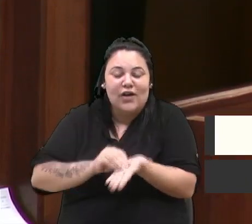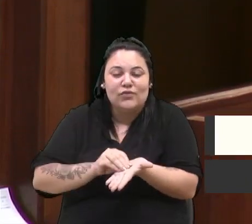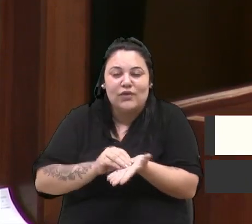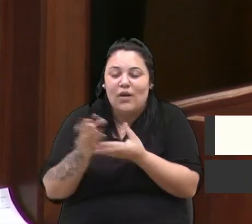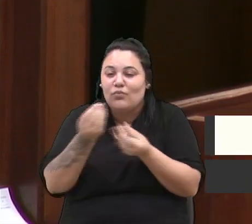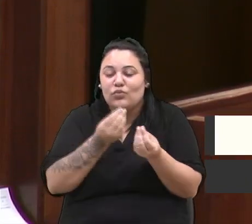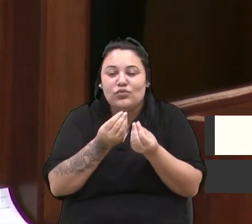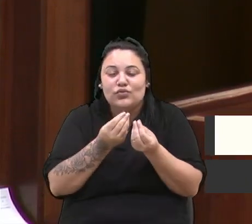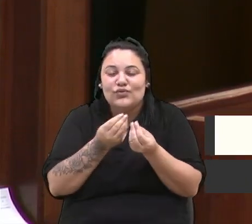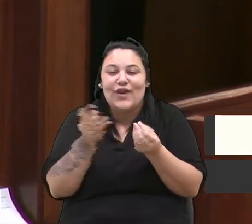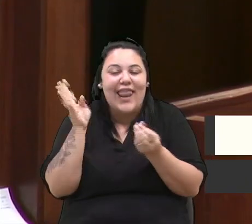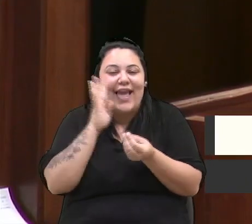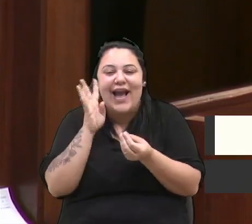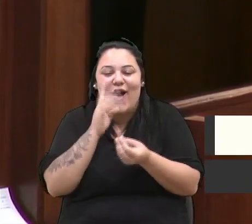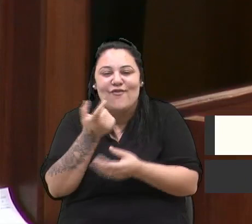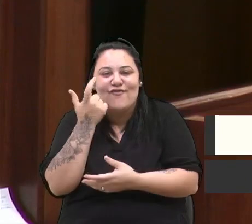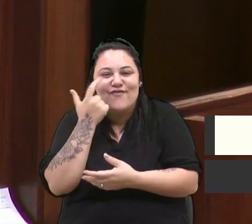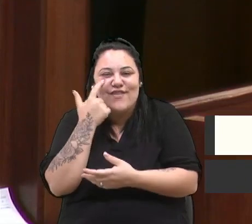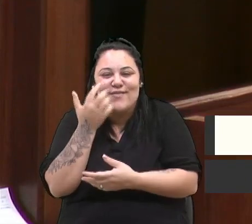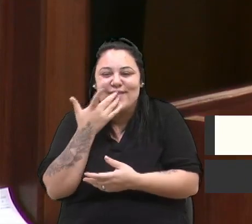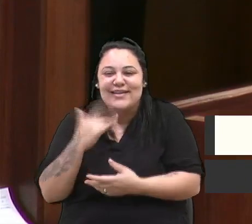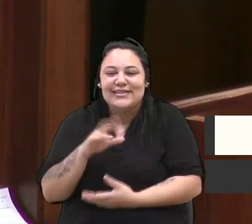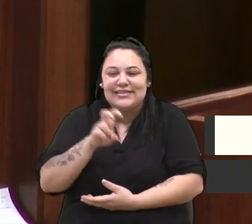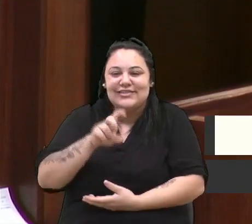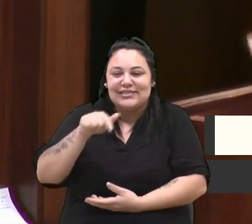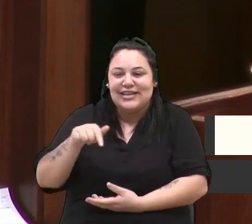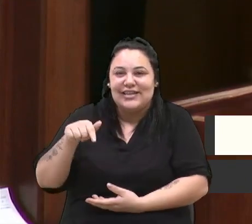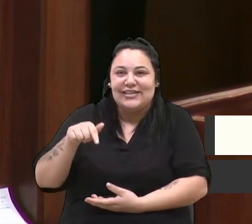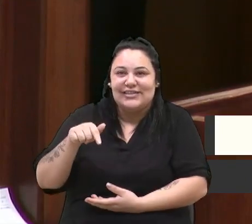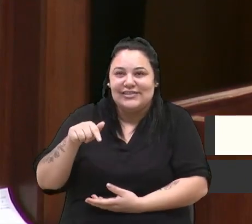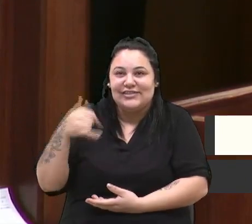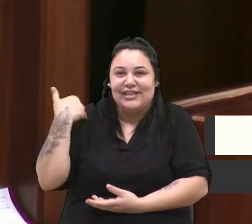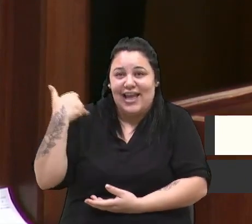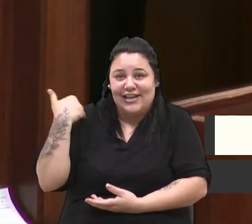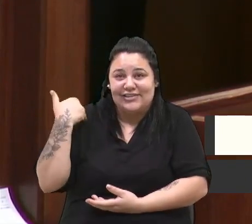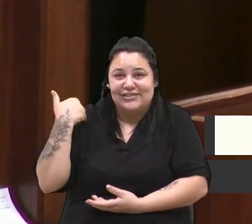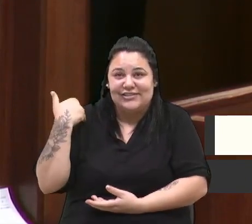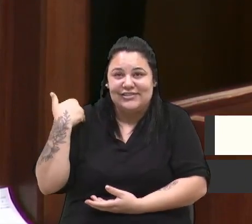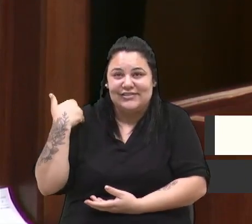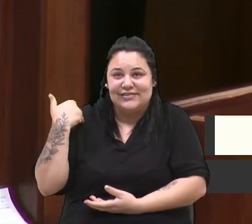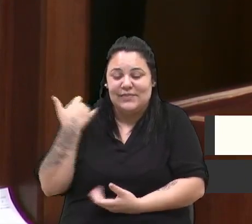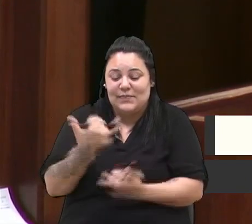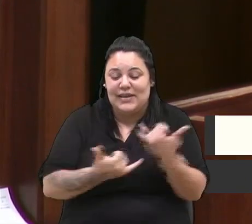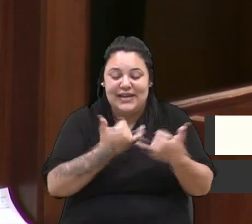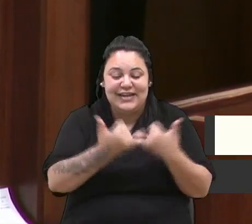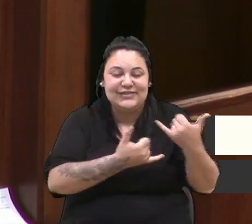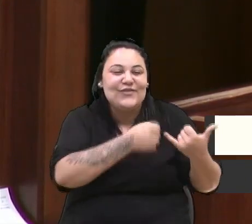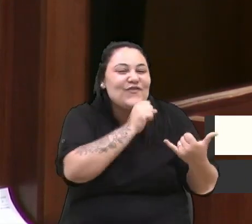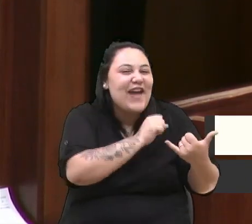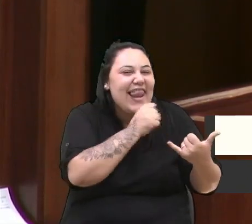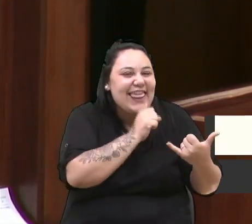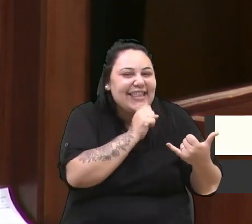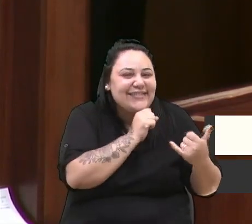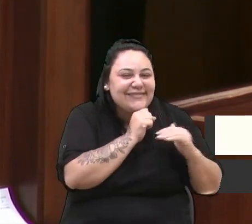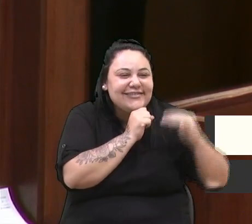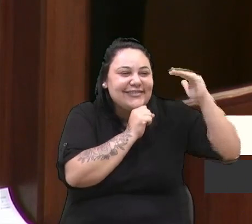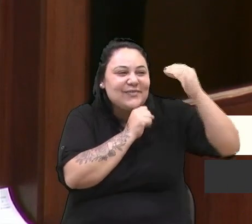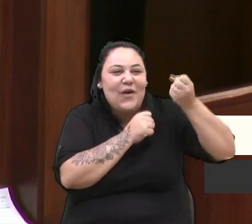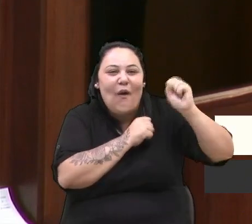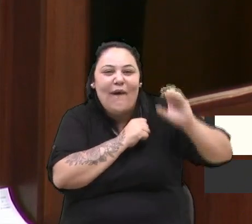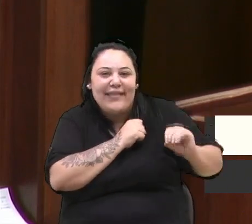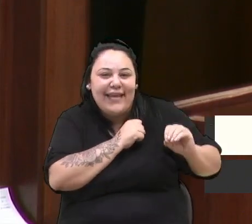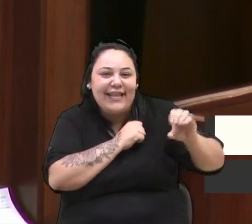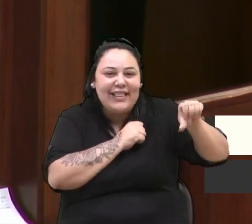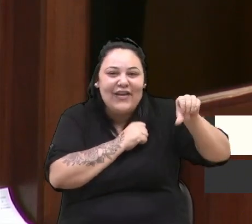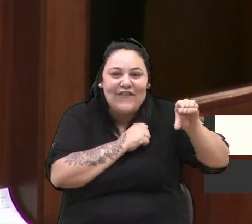uma criança de 5, 7 anos jogando com um idoso acima dos 80, 90 anos,